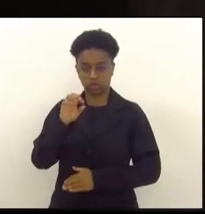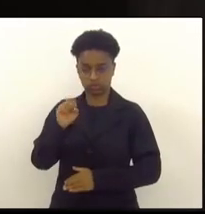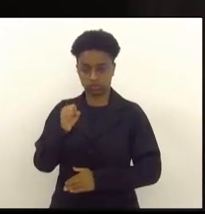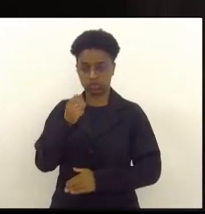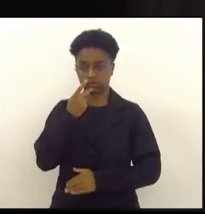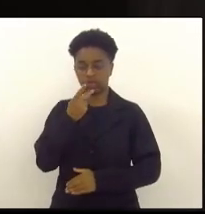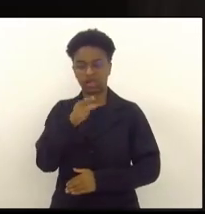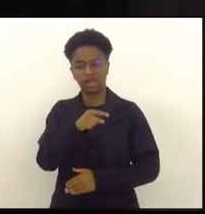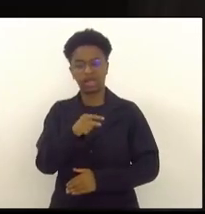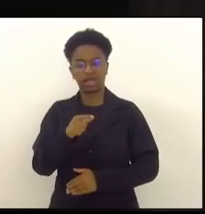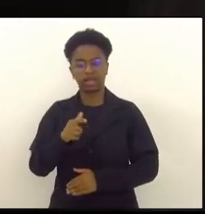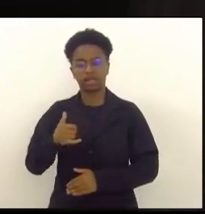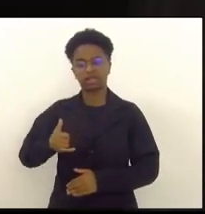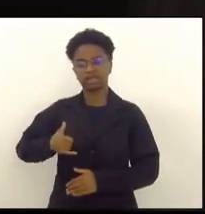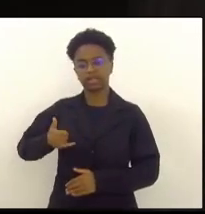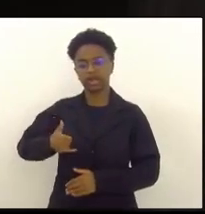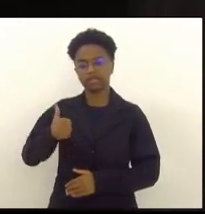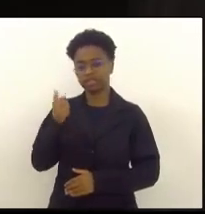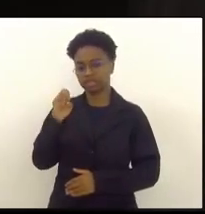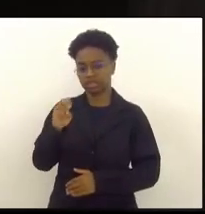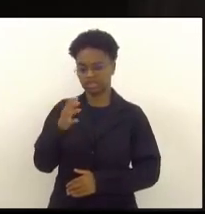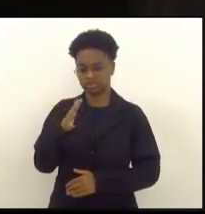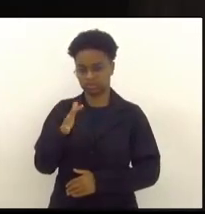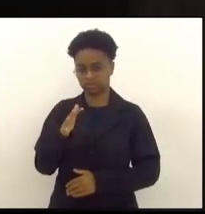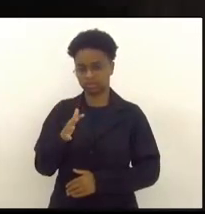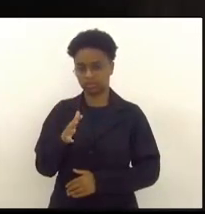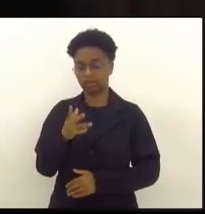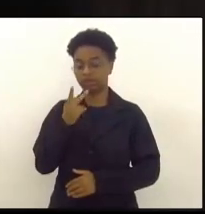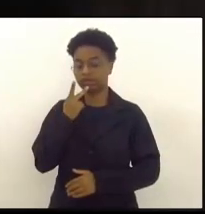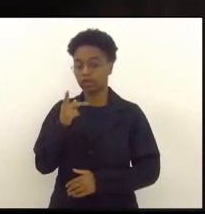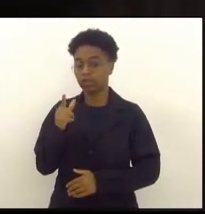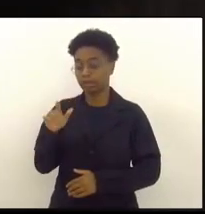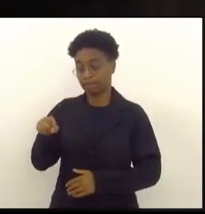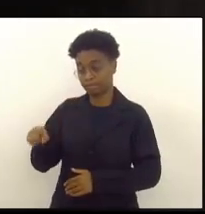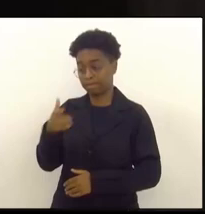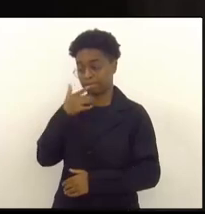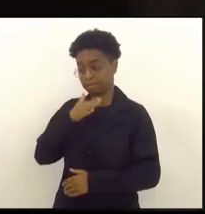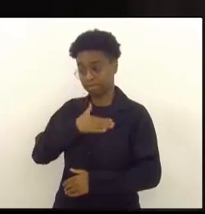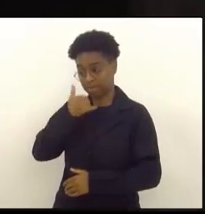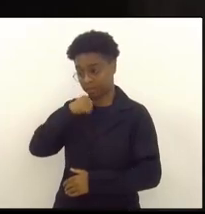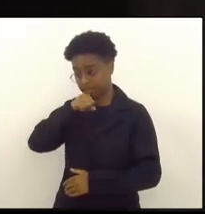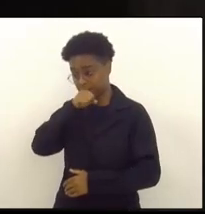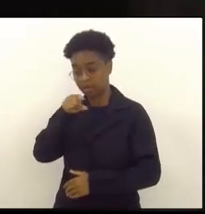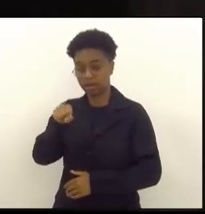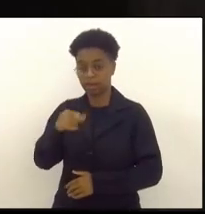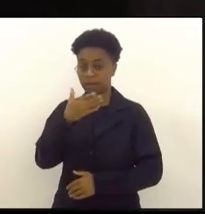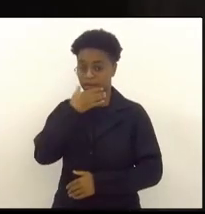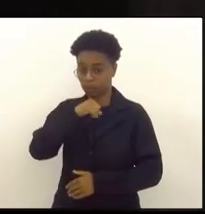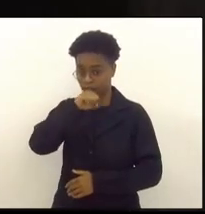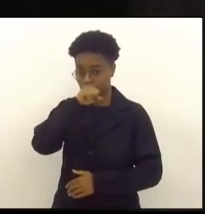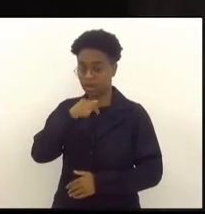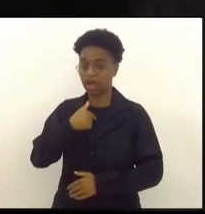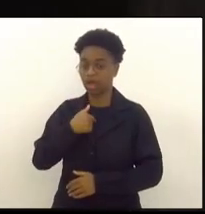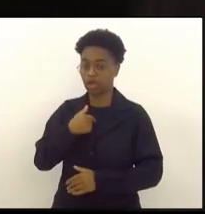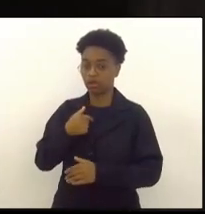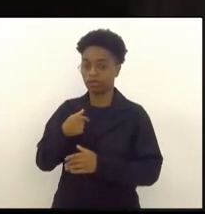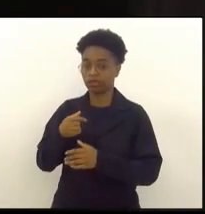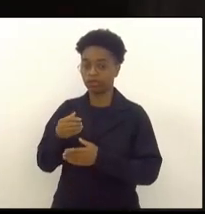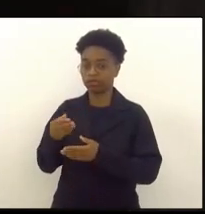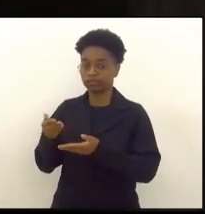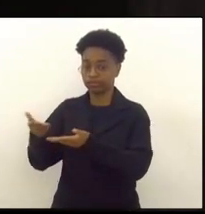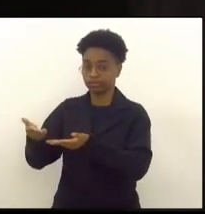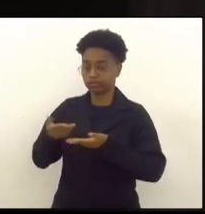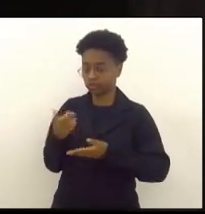uns 15 anos, essa aqui é minha mãe, esse aqui é meu pai. Eu trouxe eles aqui para conhecer o